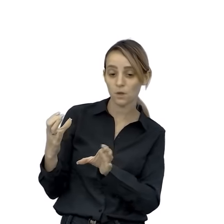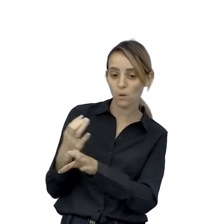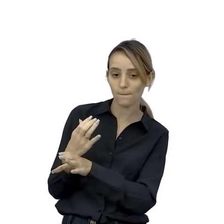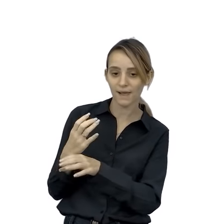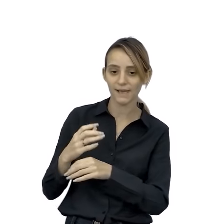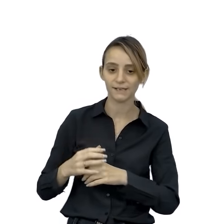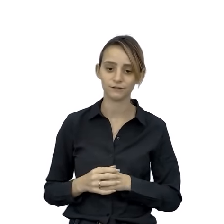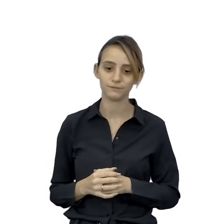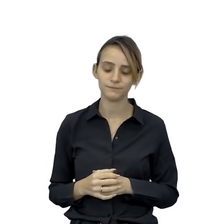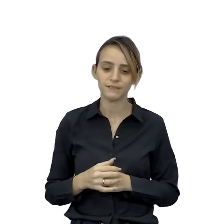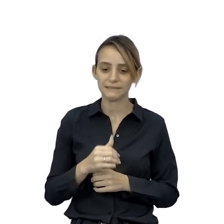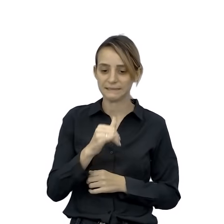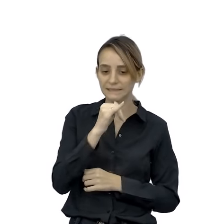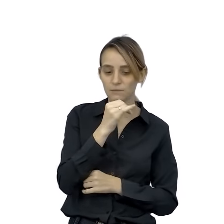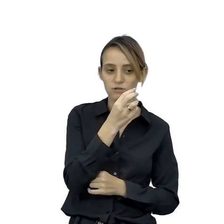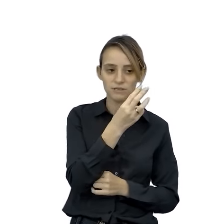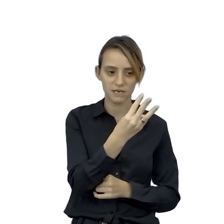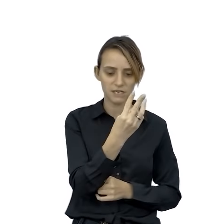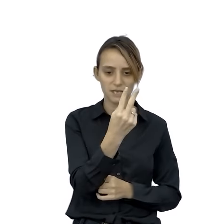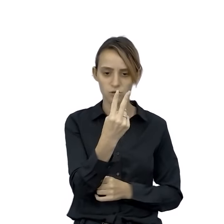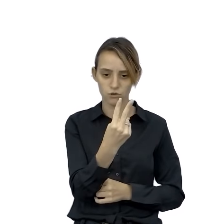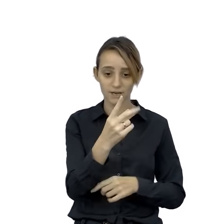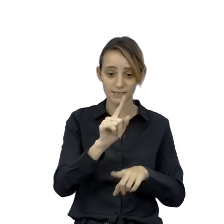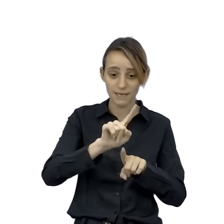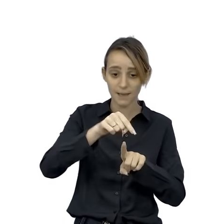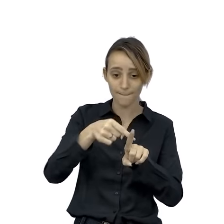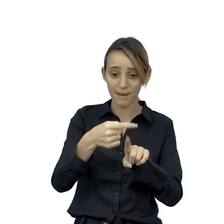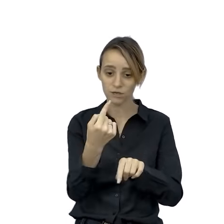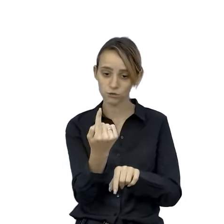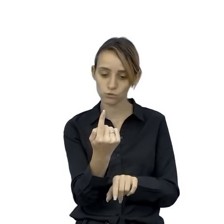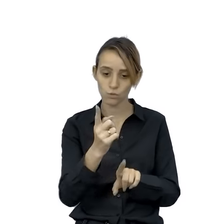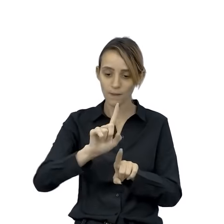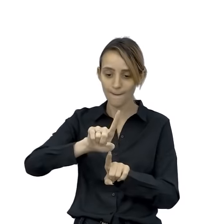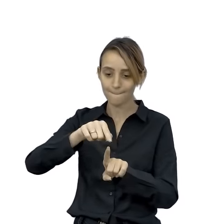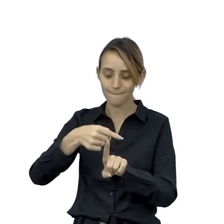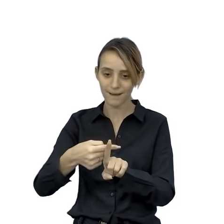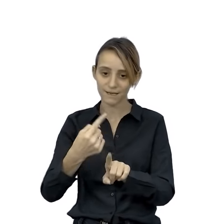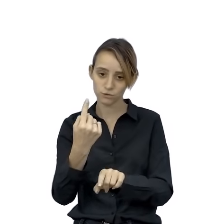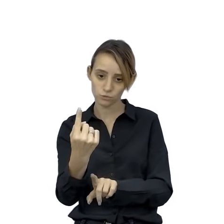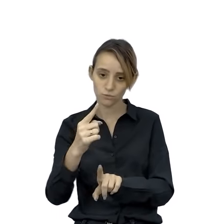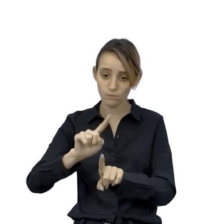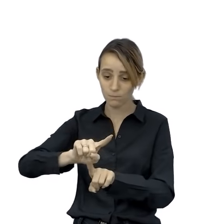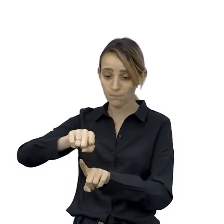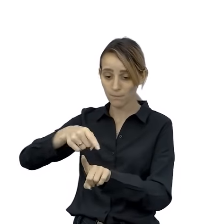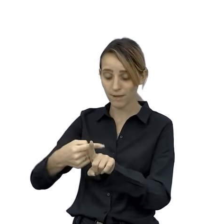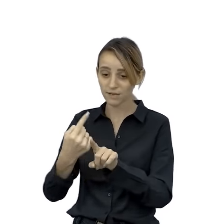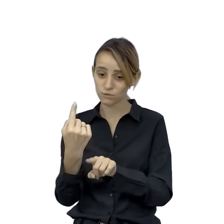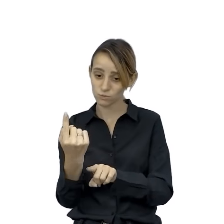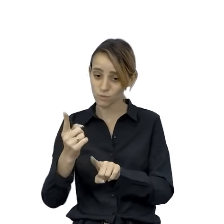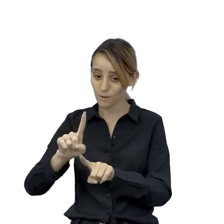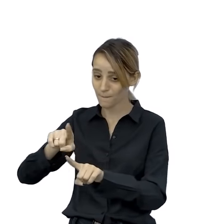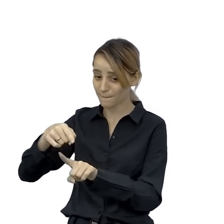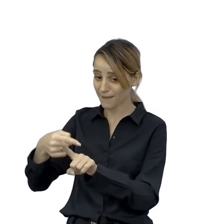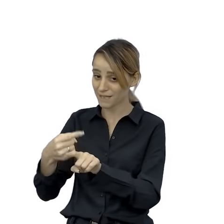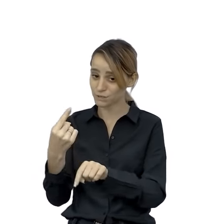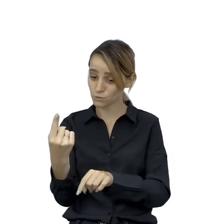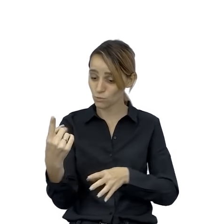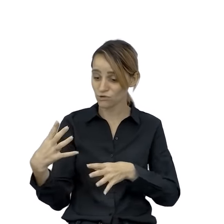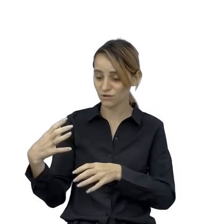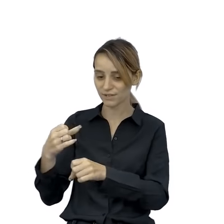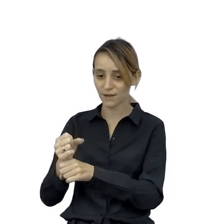32 mais um, enfim, até chegar no valor esperado aí. Ou